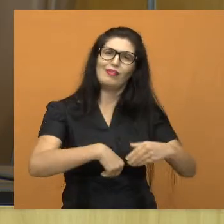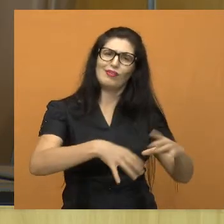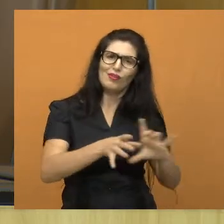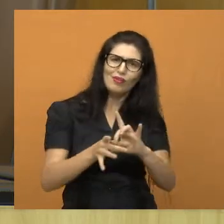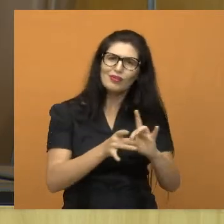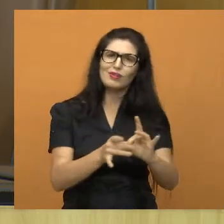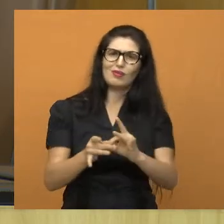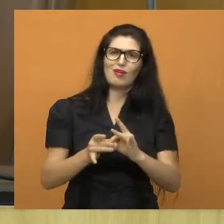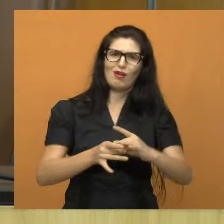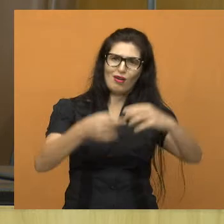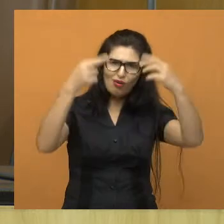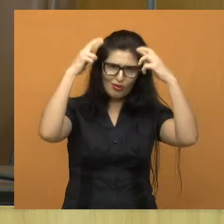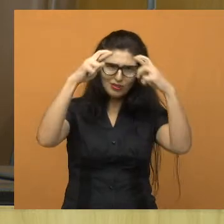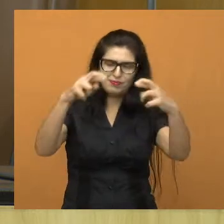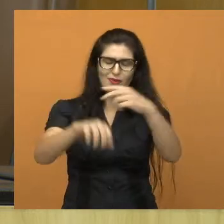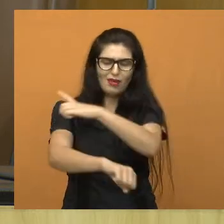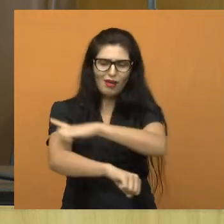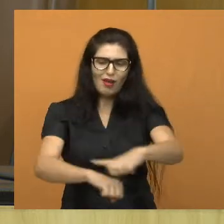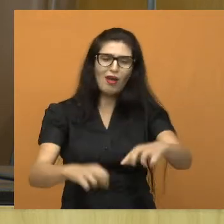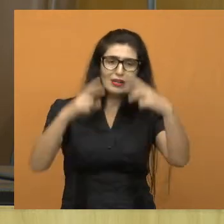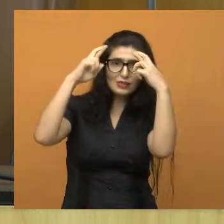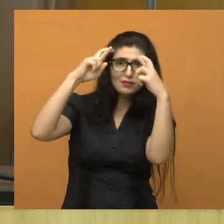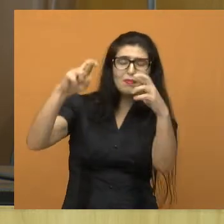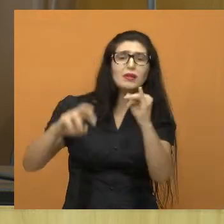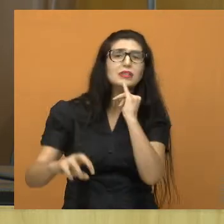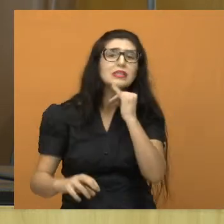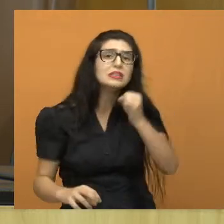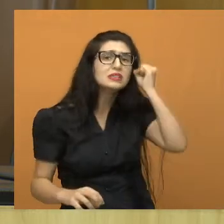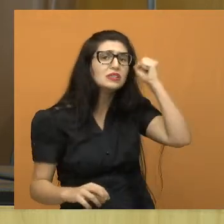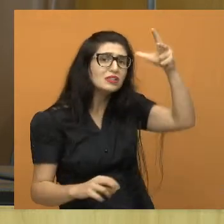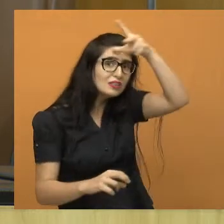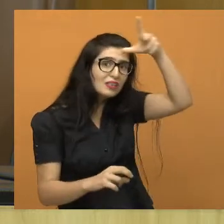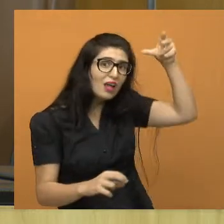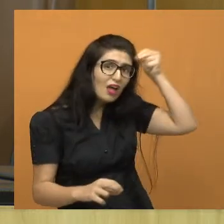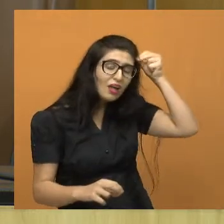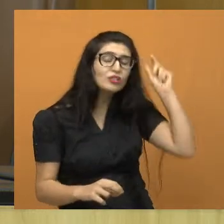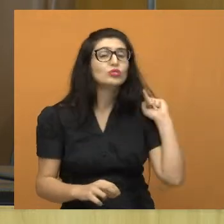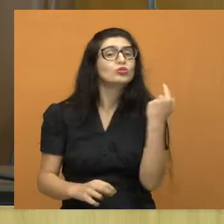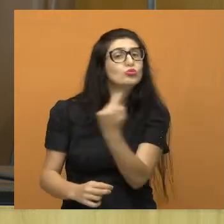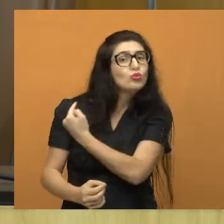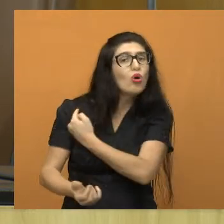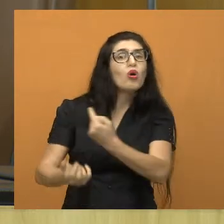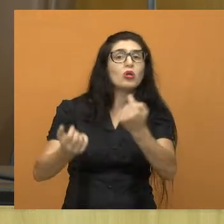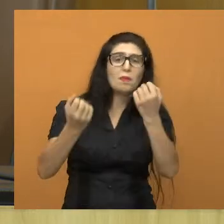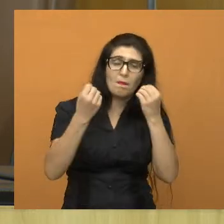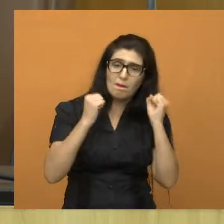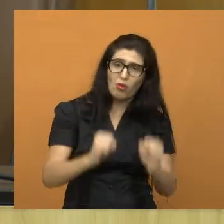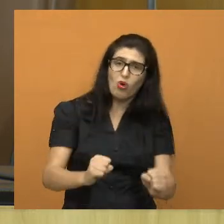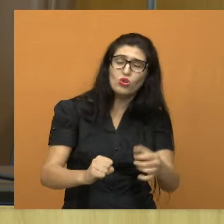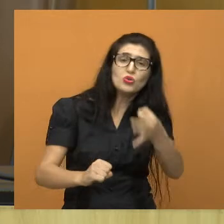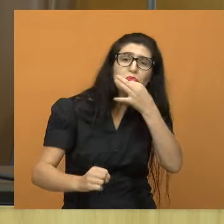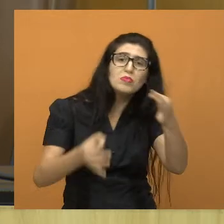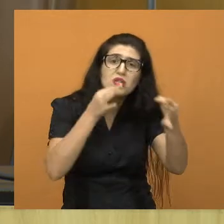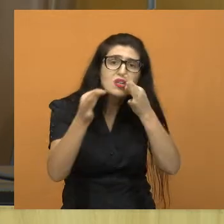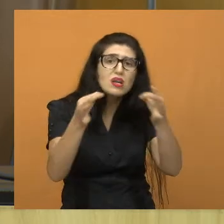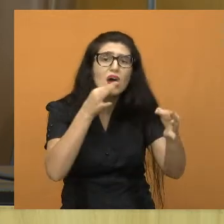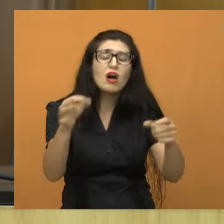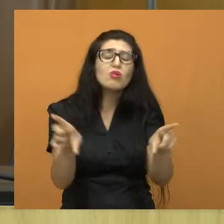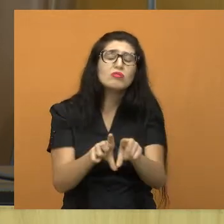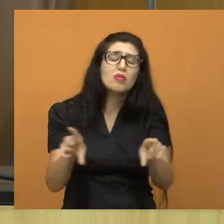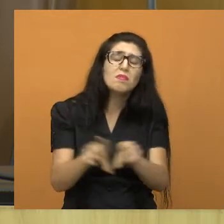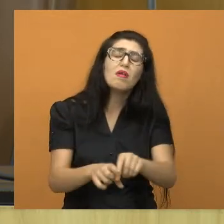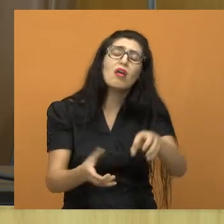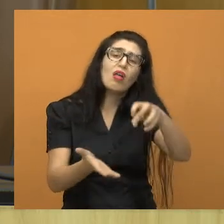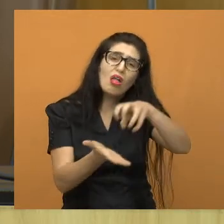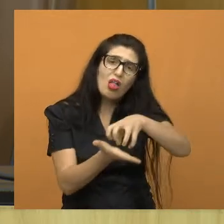e representando o prefeito Isaías Santana, a gente coloca à disposição para discussões, a própria Secretaria de Assistência Social.